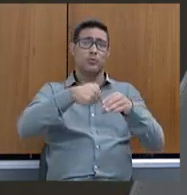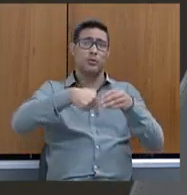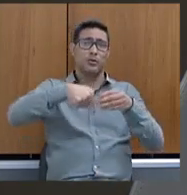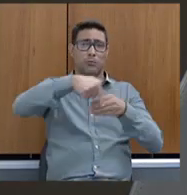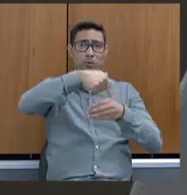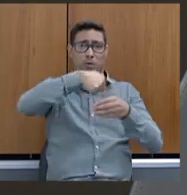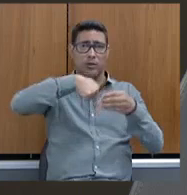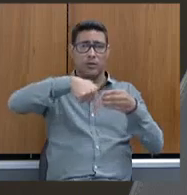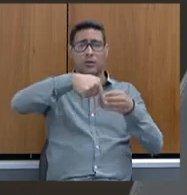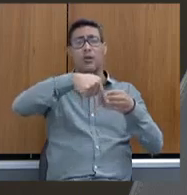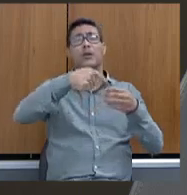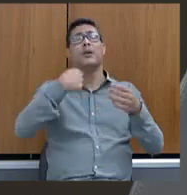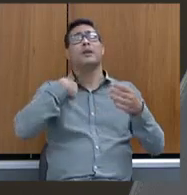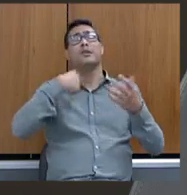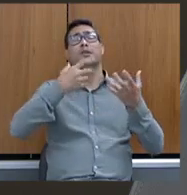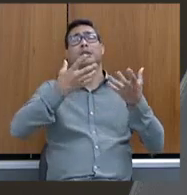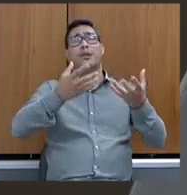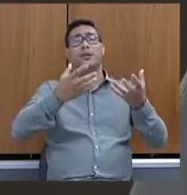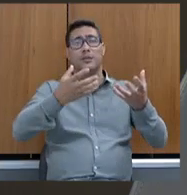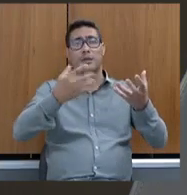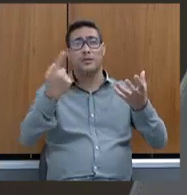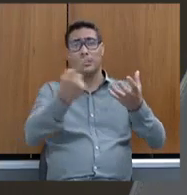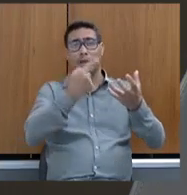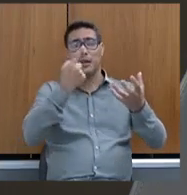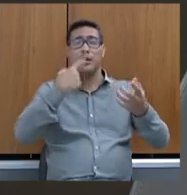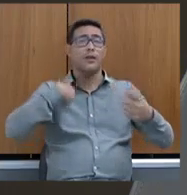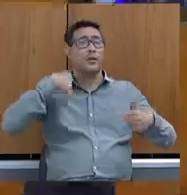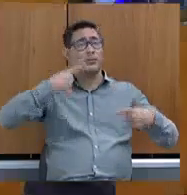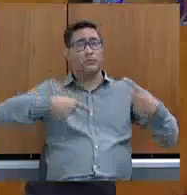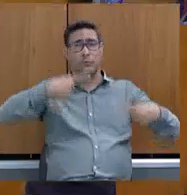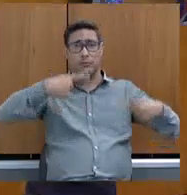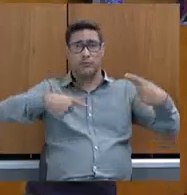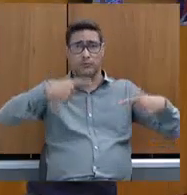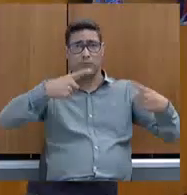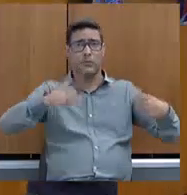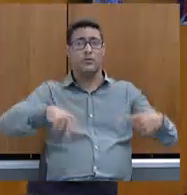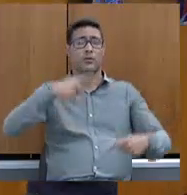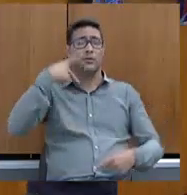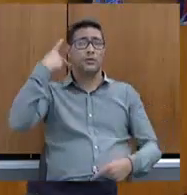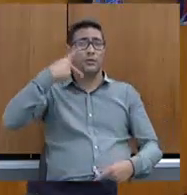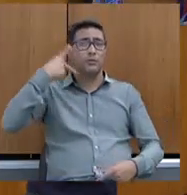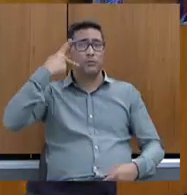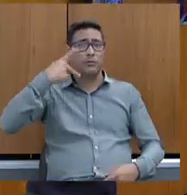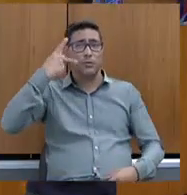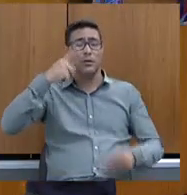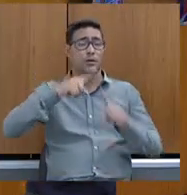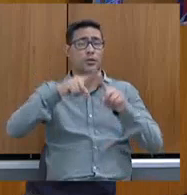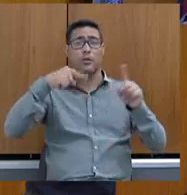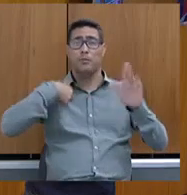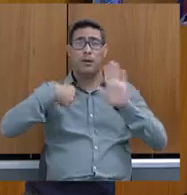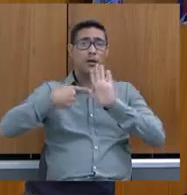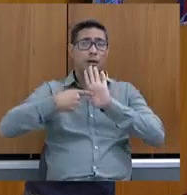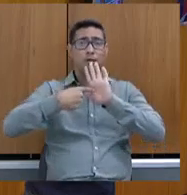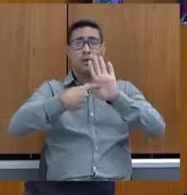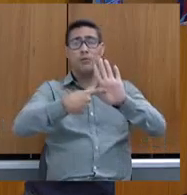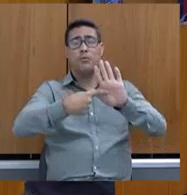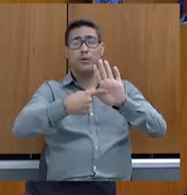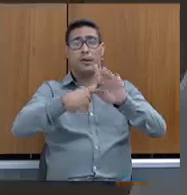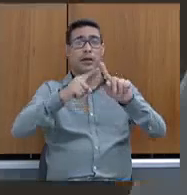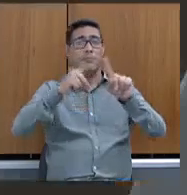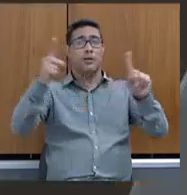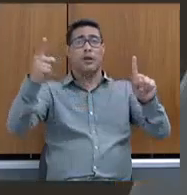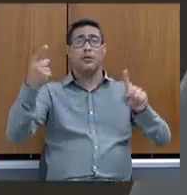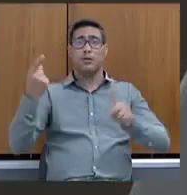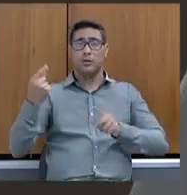comunidades tradicionais sejam considerados dessa política pública não Só Para apoiar Essas manifestações Mas acima de tudo que o dinheiro público